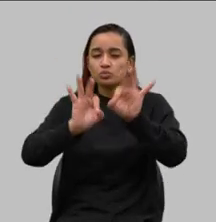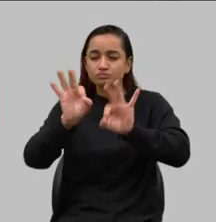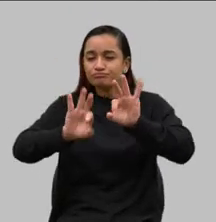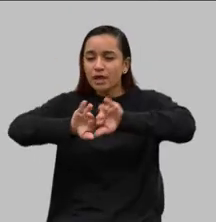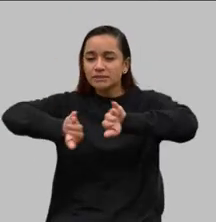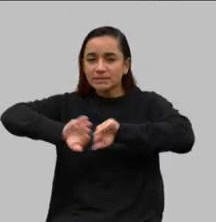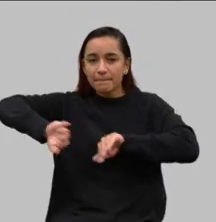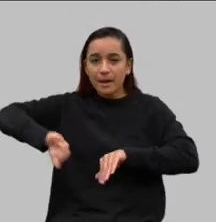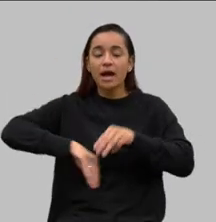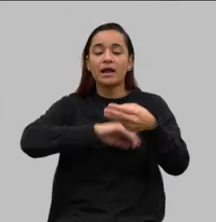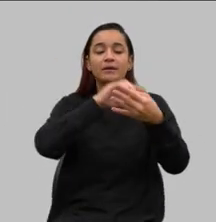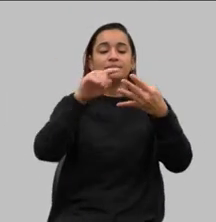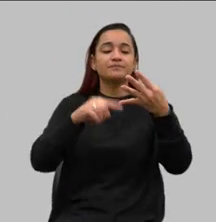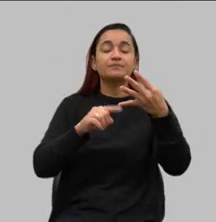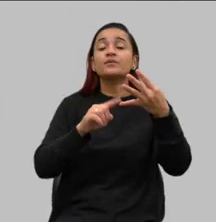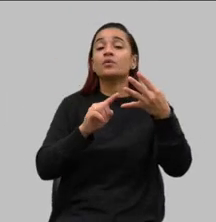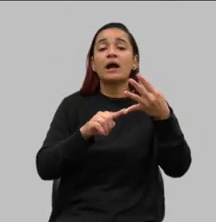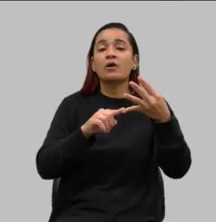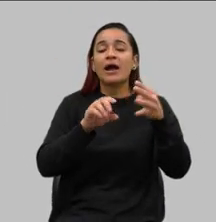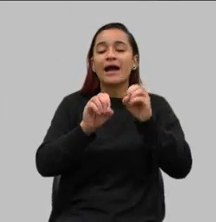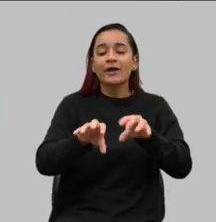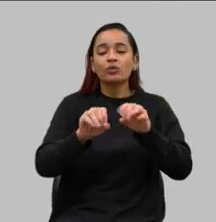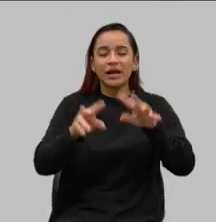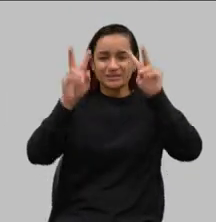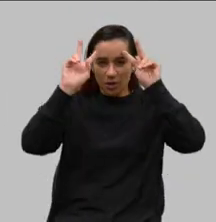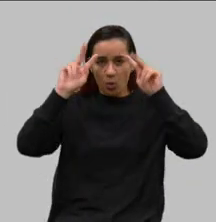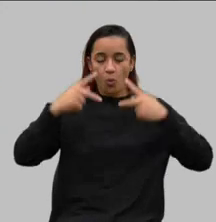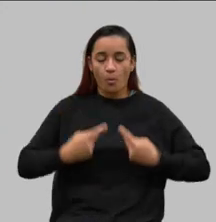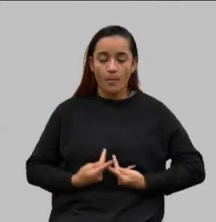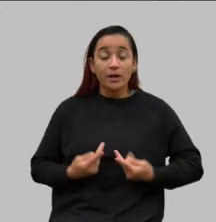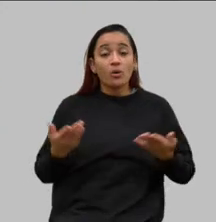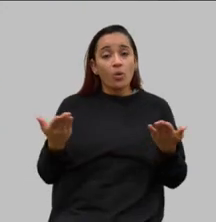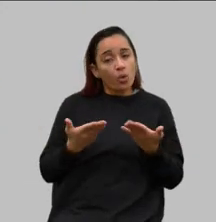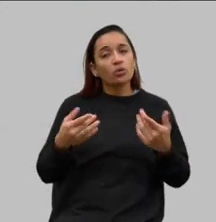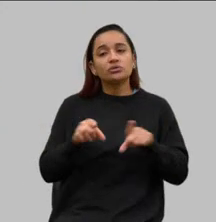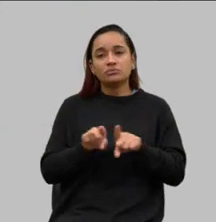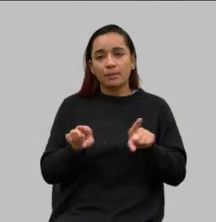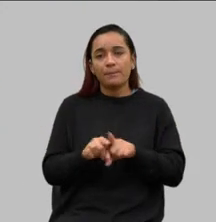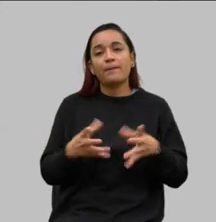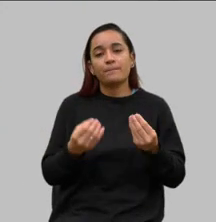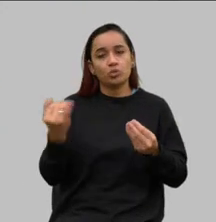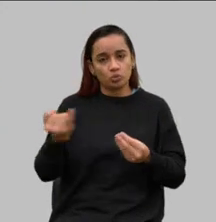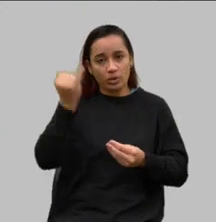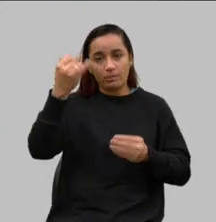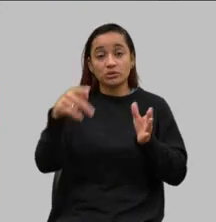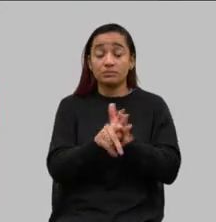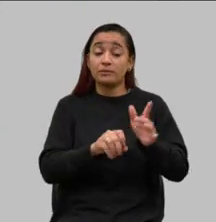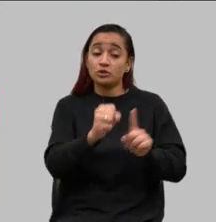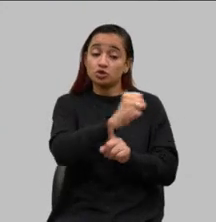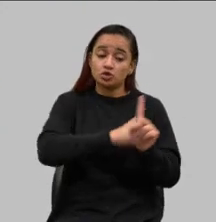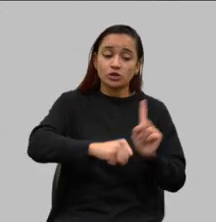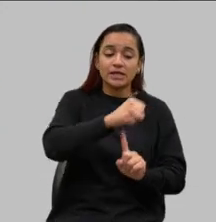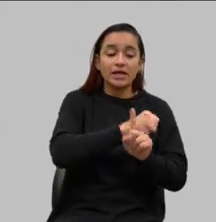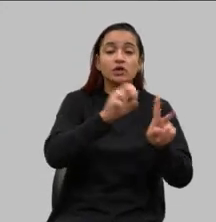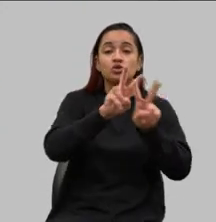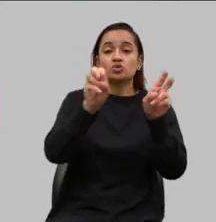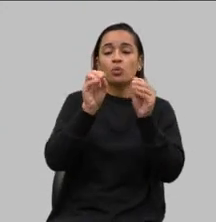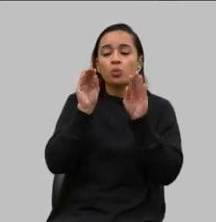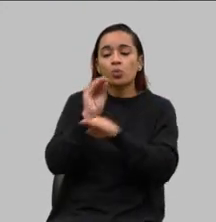humanitária que também uma pauta que hoje é muito ucar a sociedade relacionada aos animais